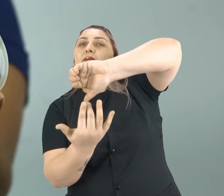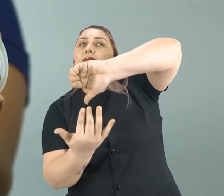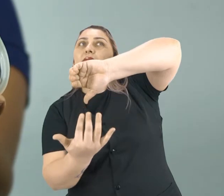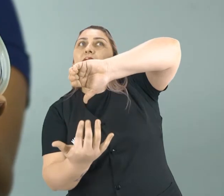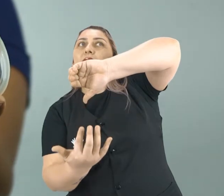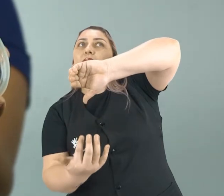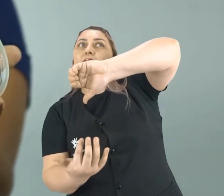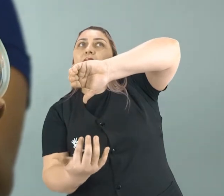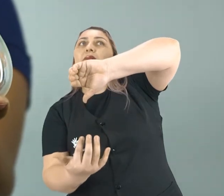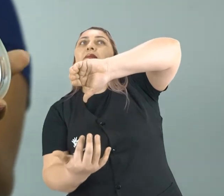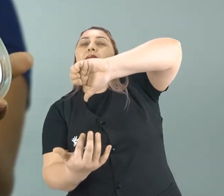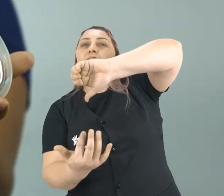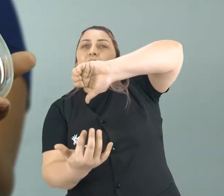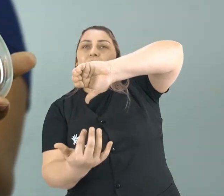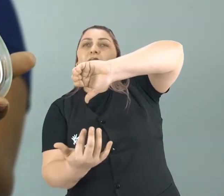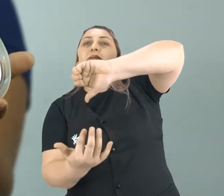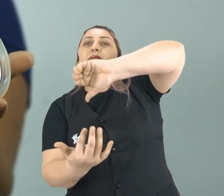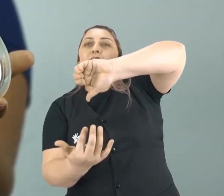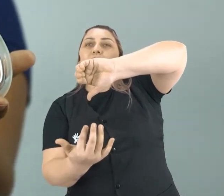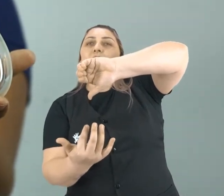esse compartimento aqui, ó.